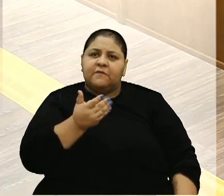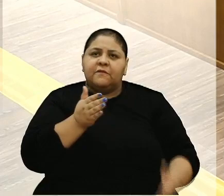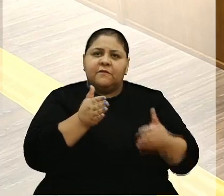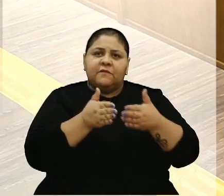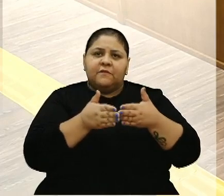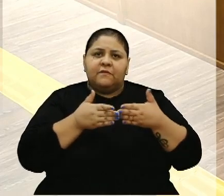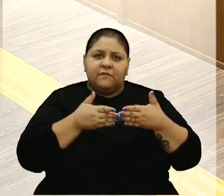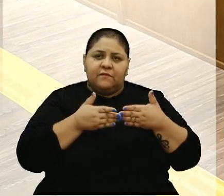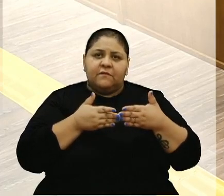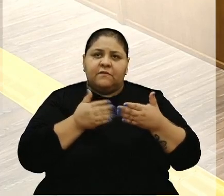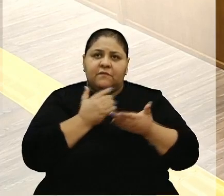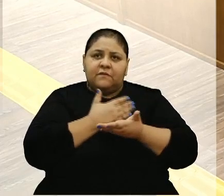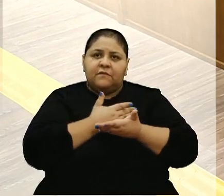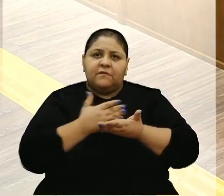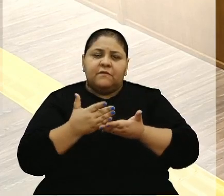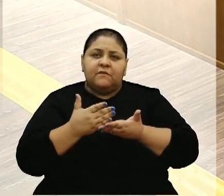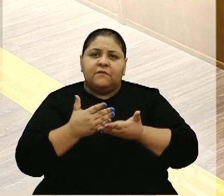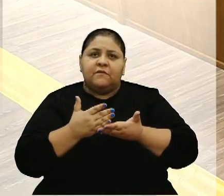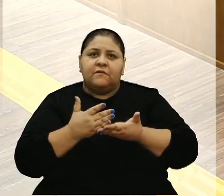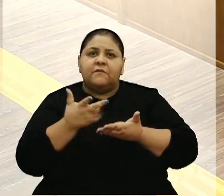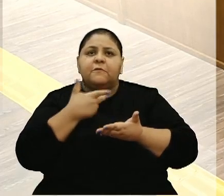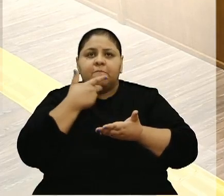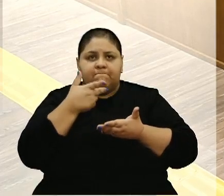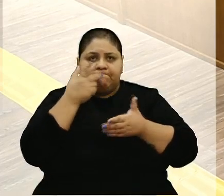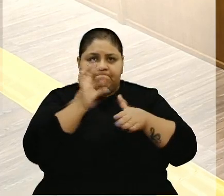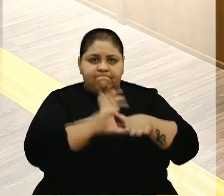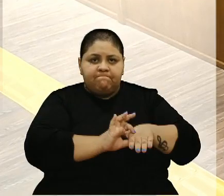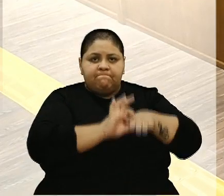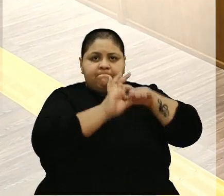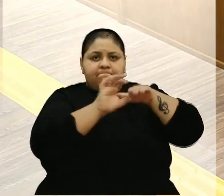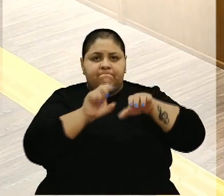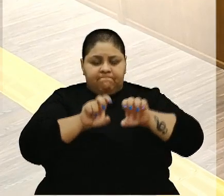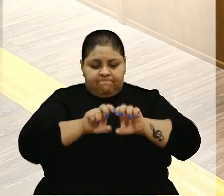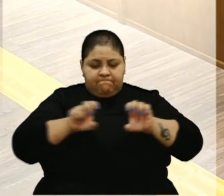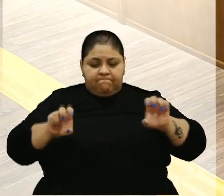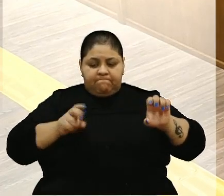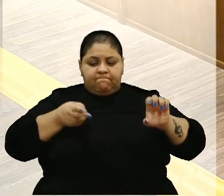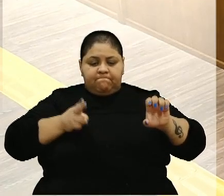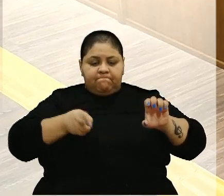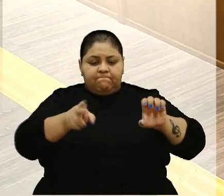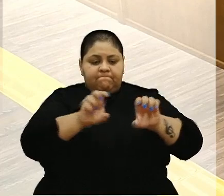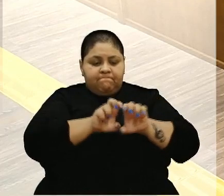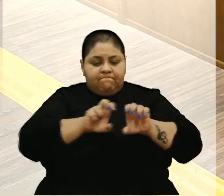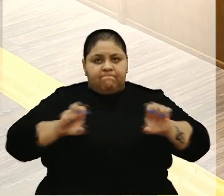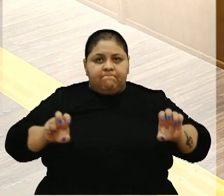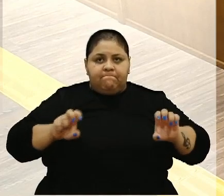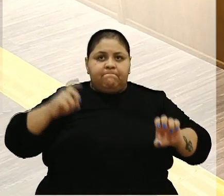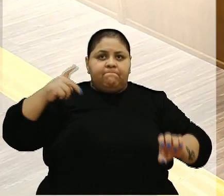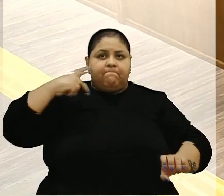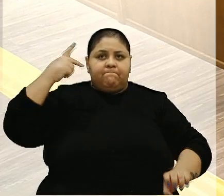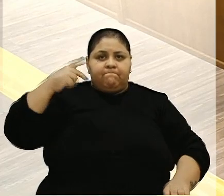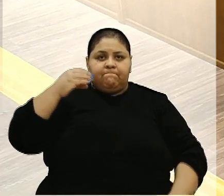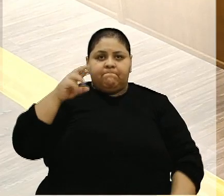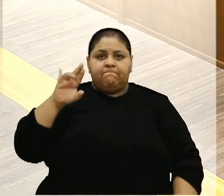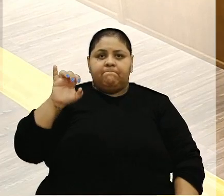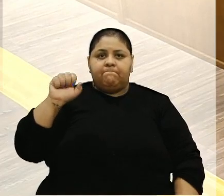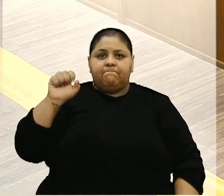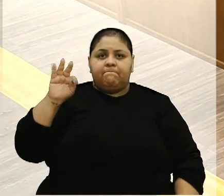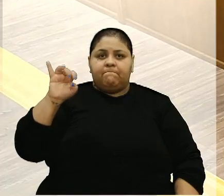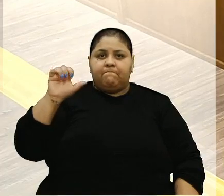que o senhor está, a partir de agora, em declaração de líder da bancada e segue na tribuna vereador Tenente Cristiano Becker,